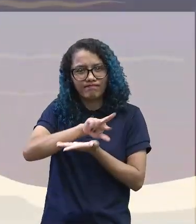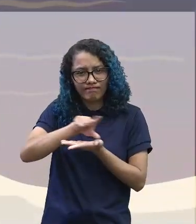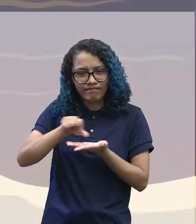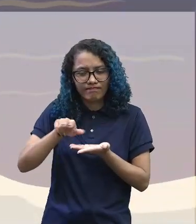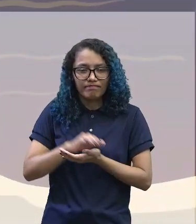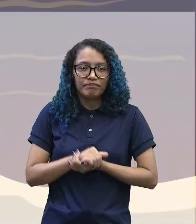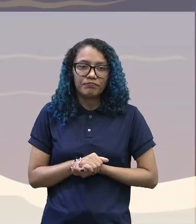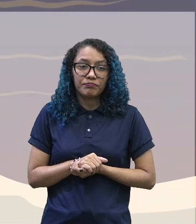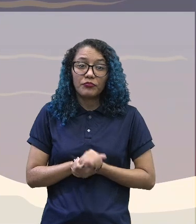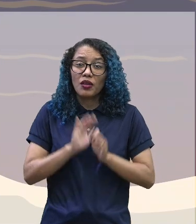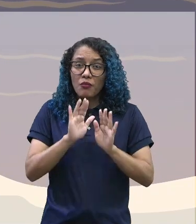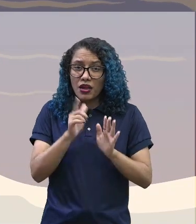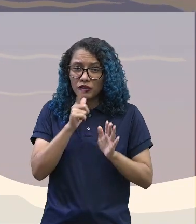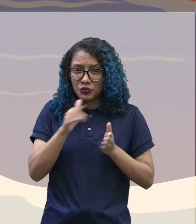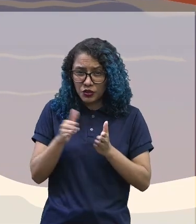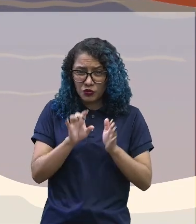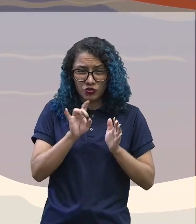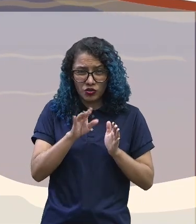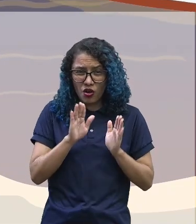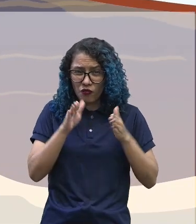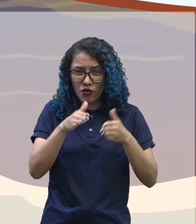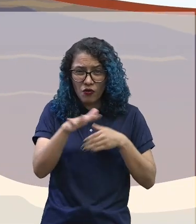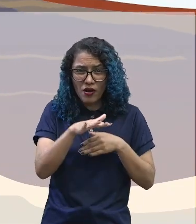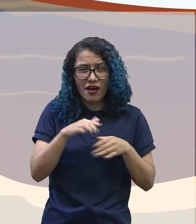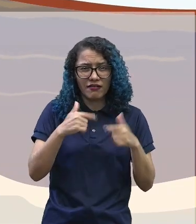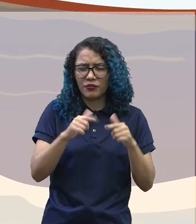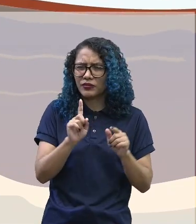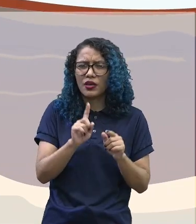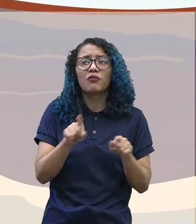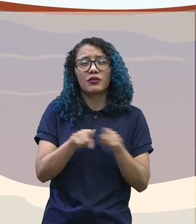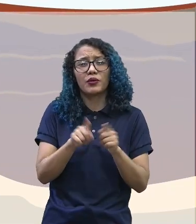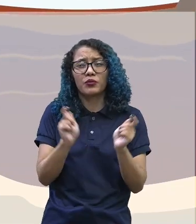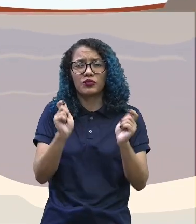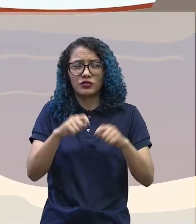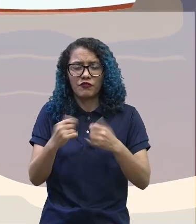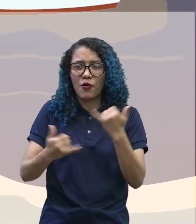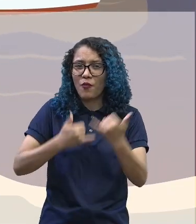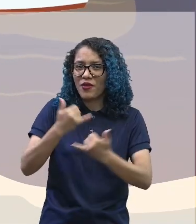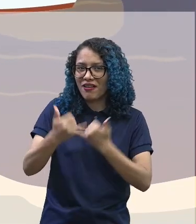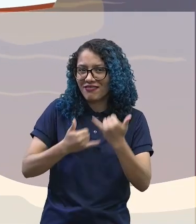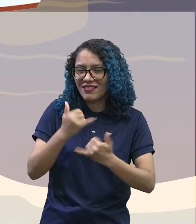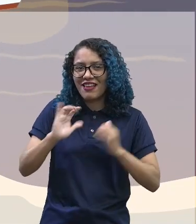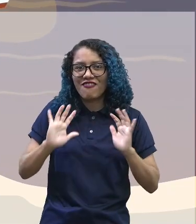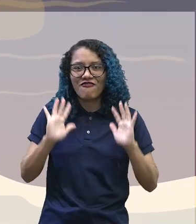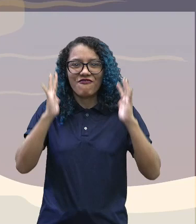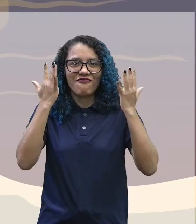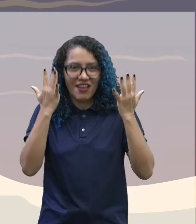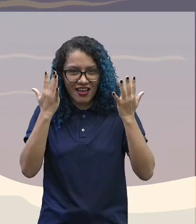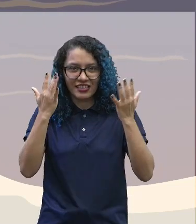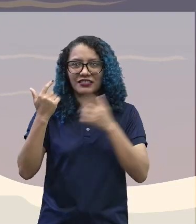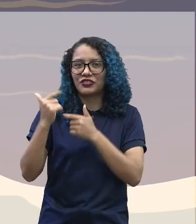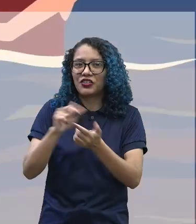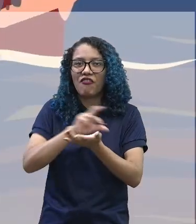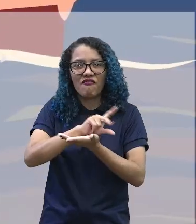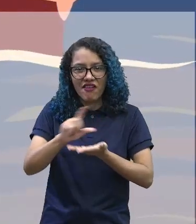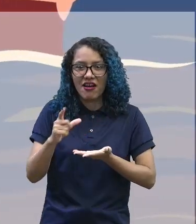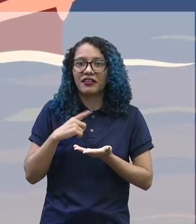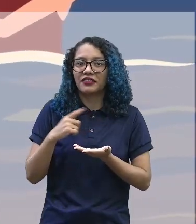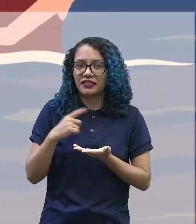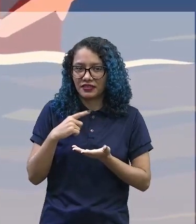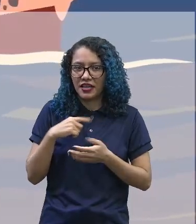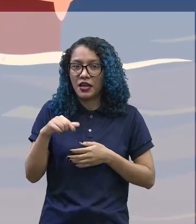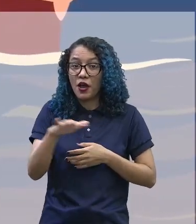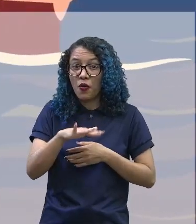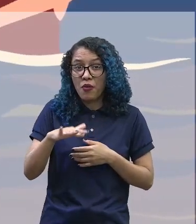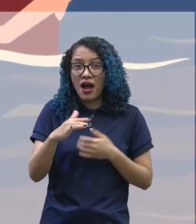O rio não é apenas trabalho, mas também lazer e celebração. Ele é o palco das festas tradicionais, o espaço